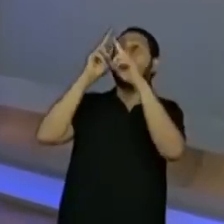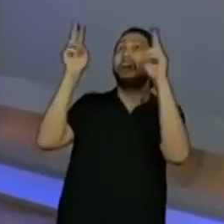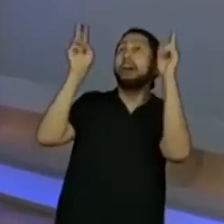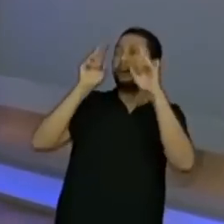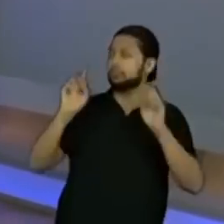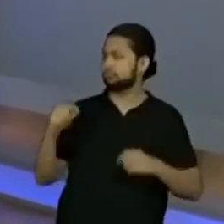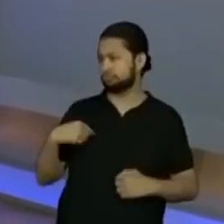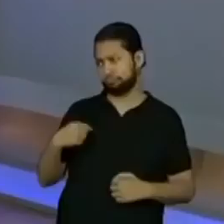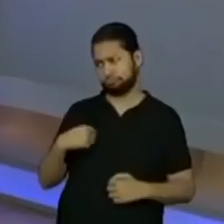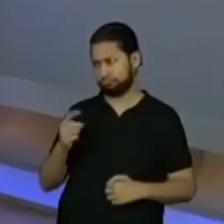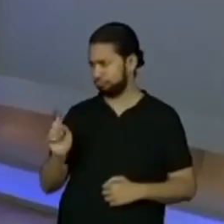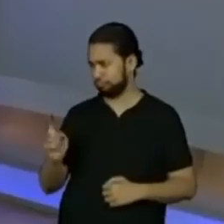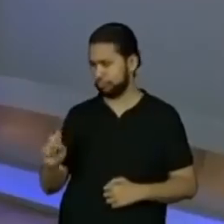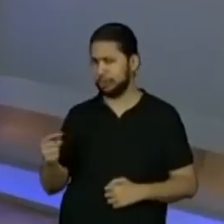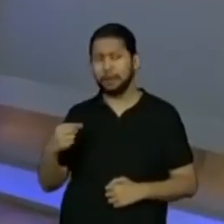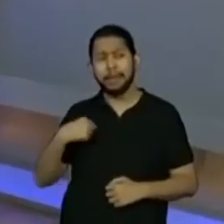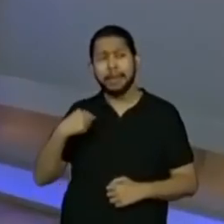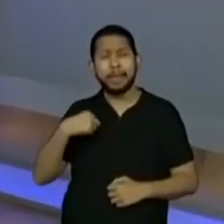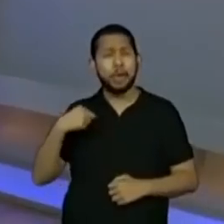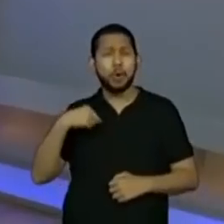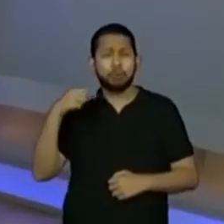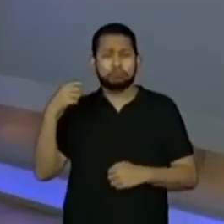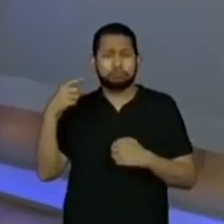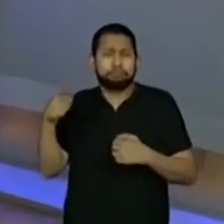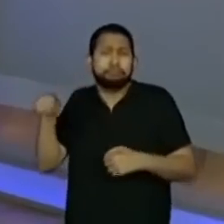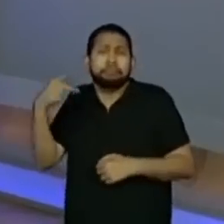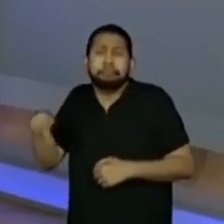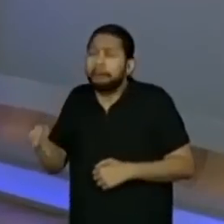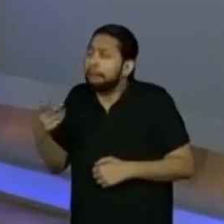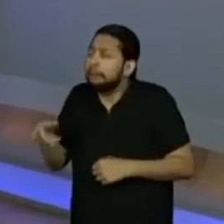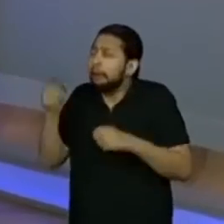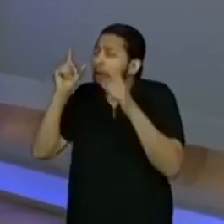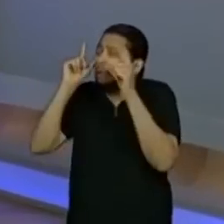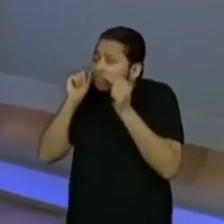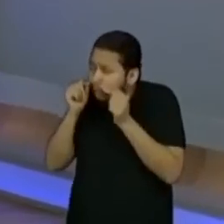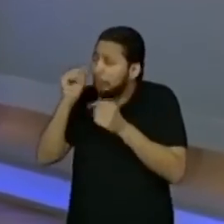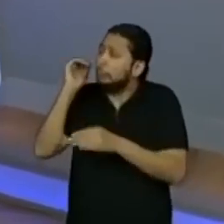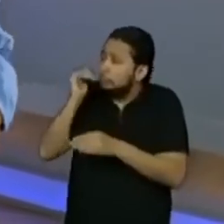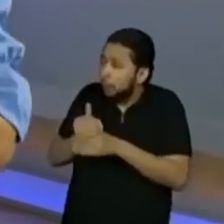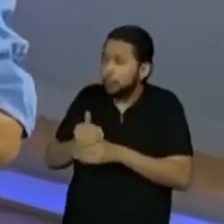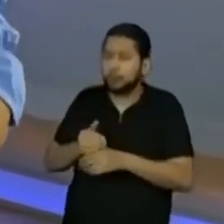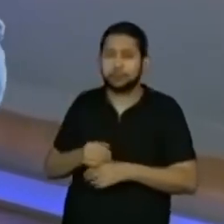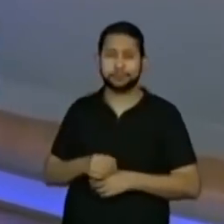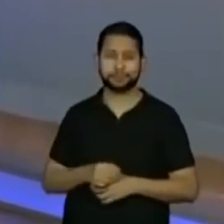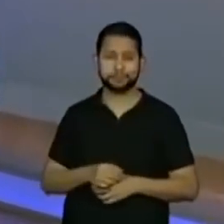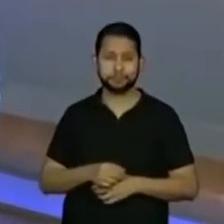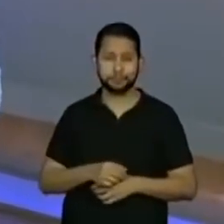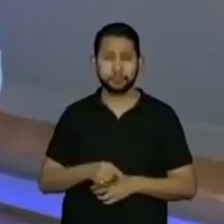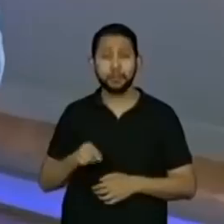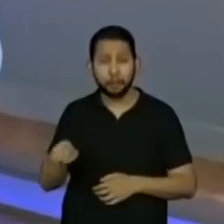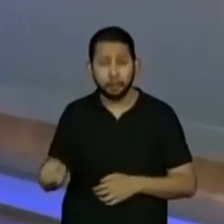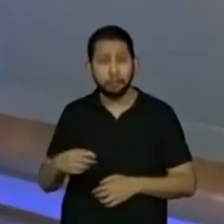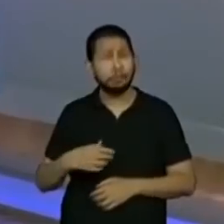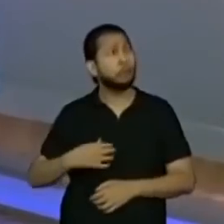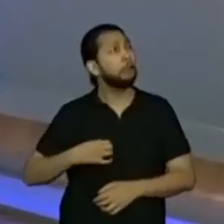não vou deixar você ficar lá não, você vai adormecer e não vai nem saber o que fazer. Mas o menino tanto insistiu,